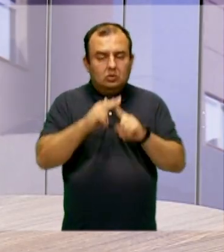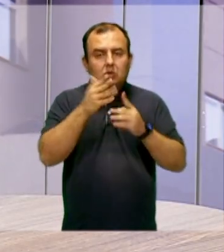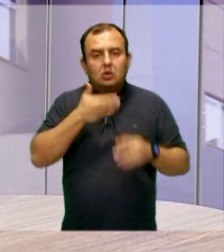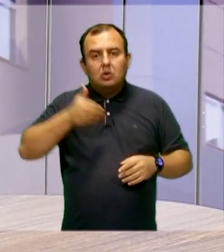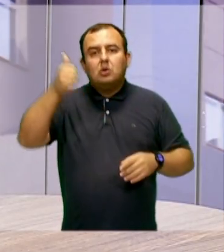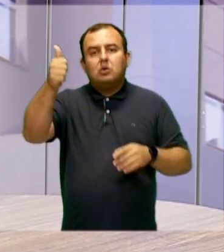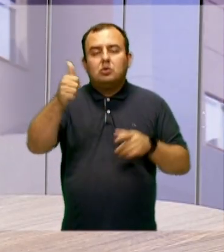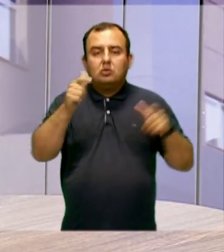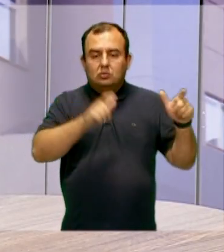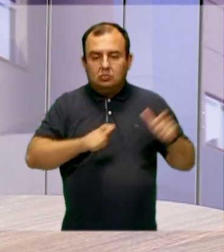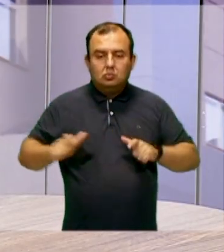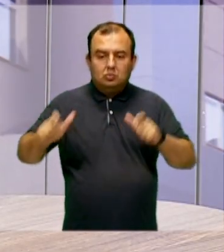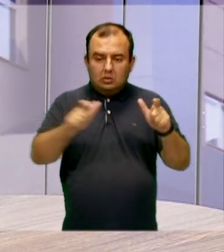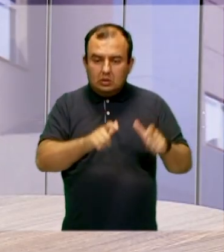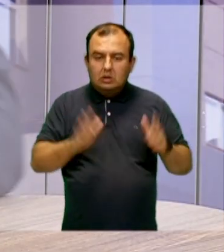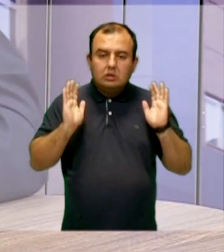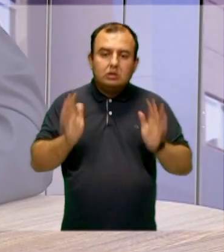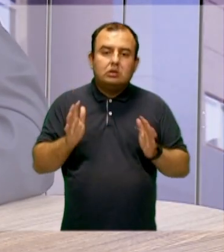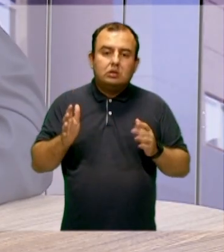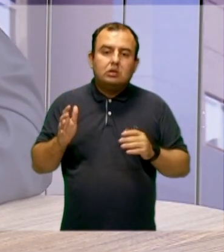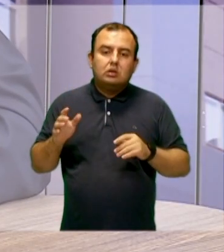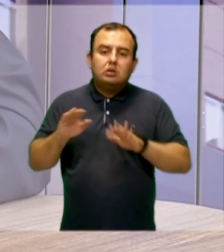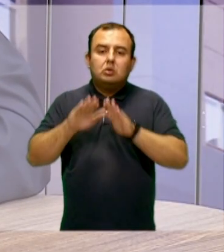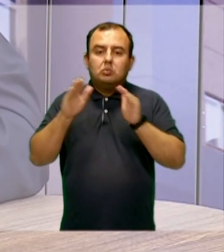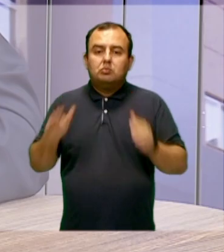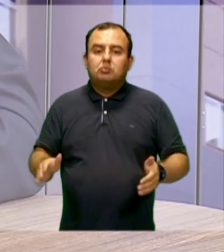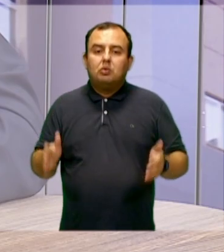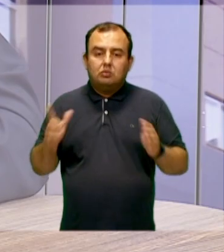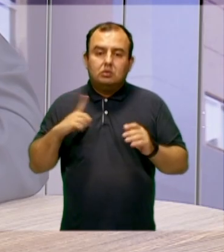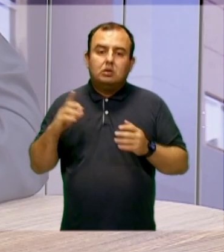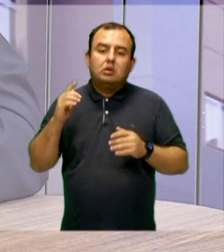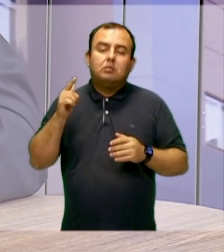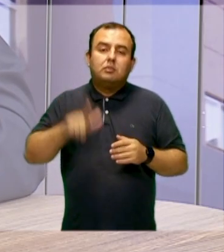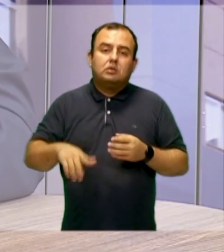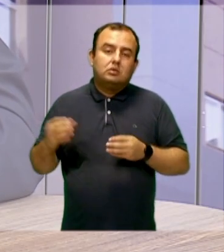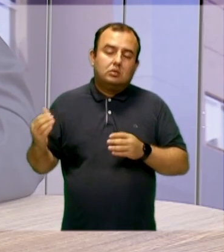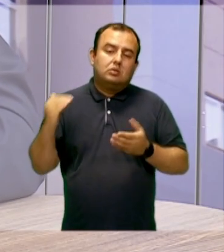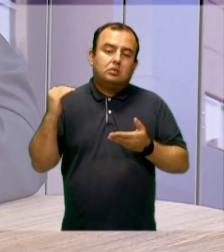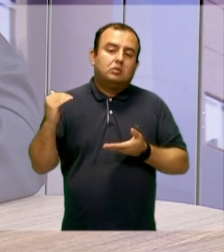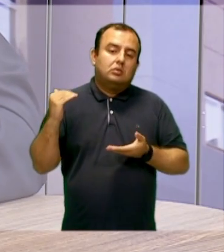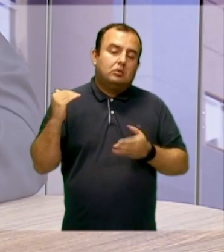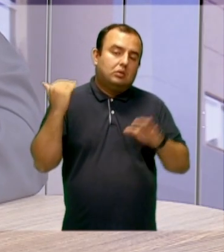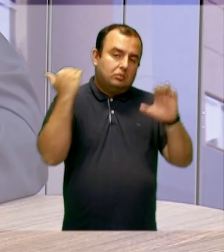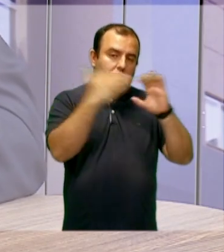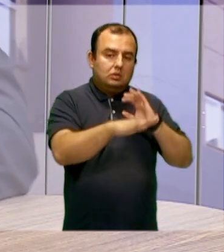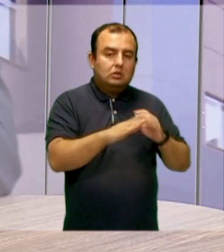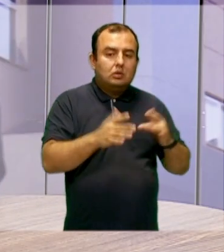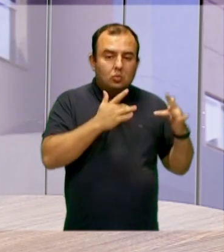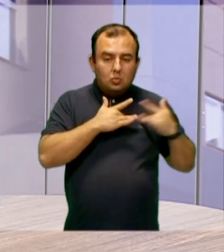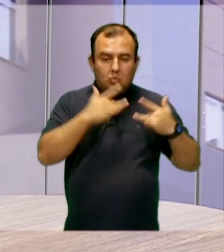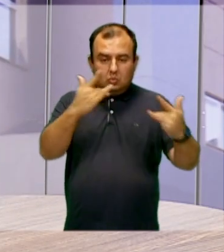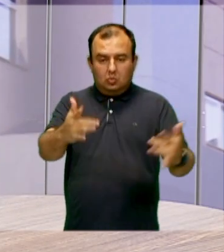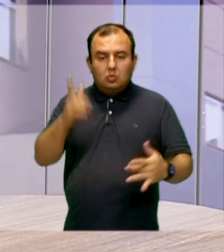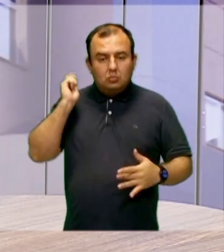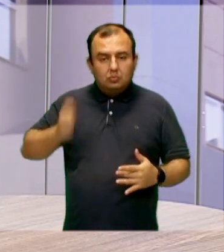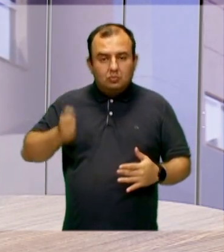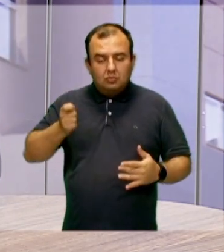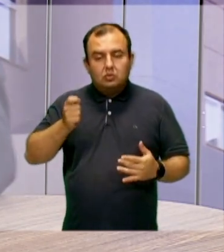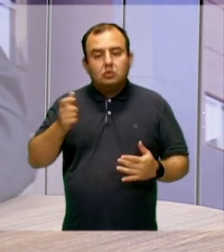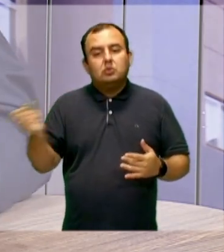seu mobiliário, o pessoal já quer mandar mais móveis para lá, já tem? Então a gente acredita que saindo a doação e o